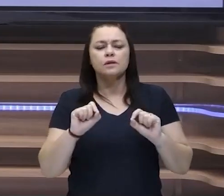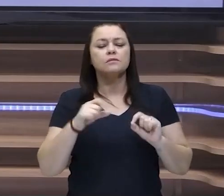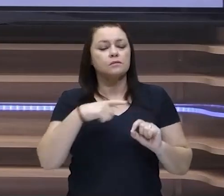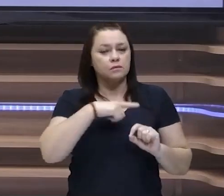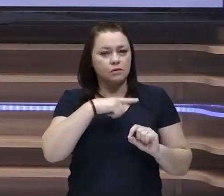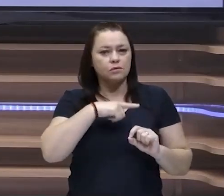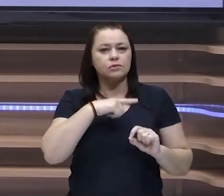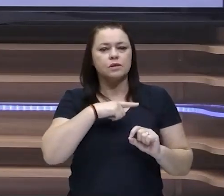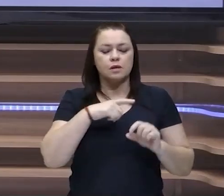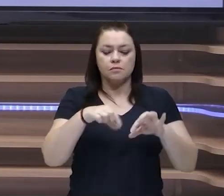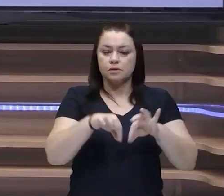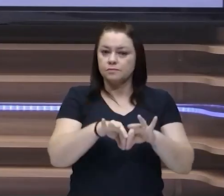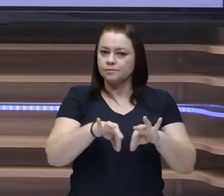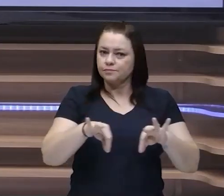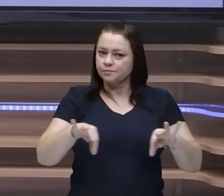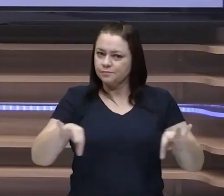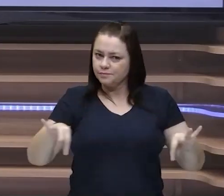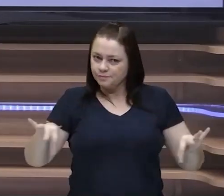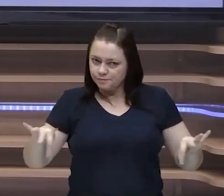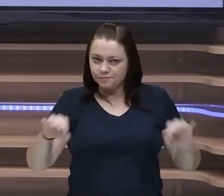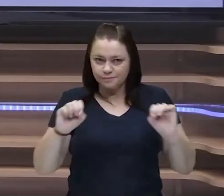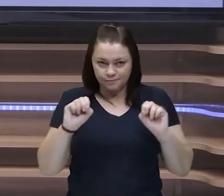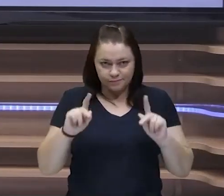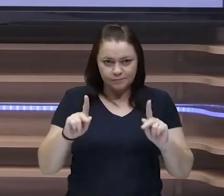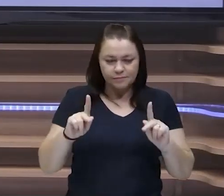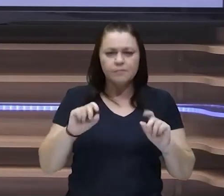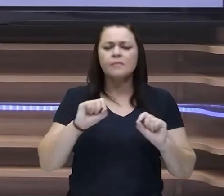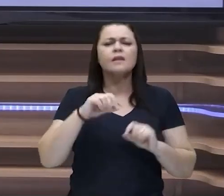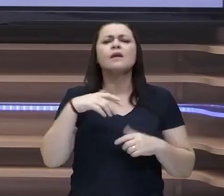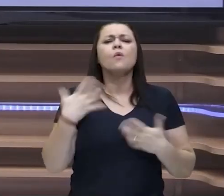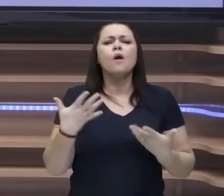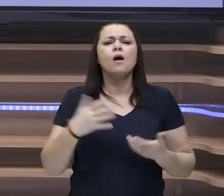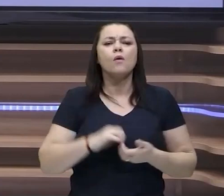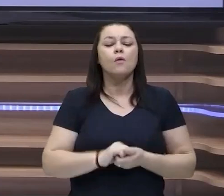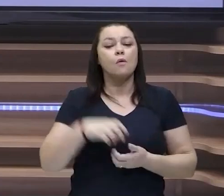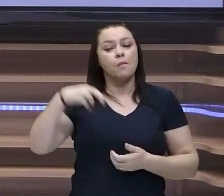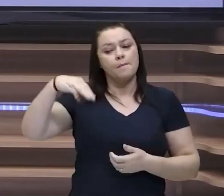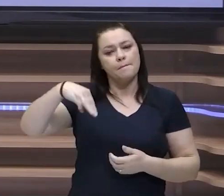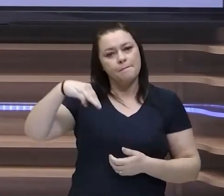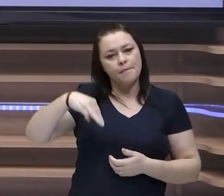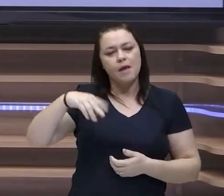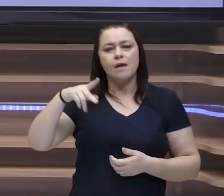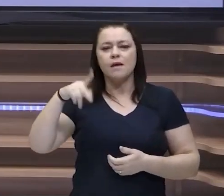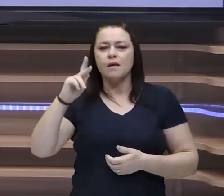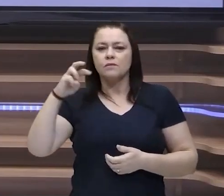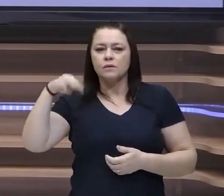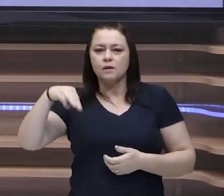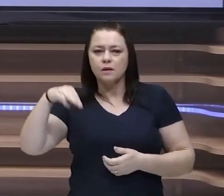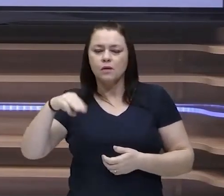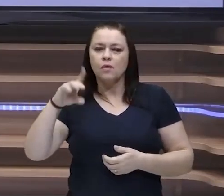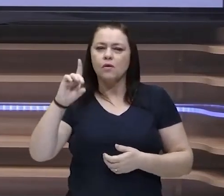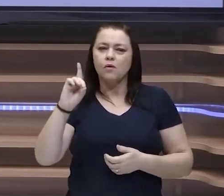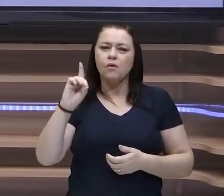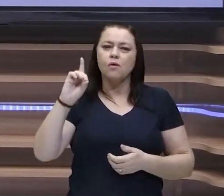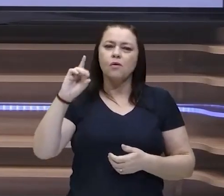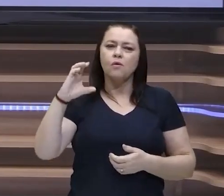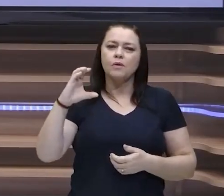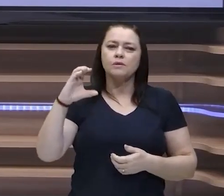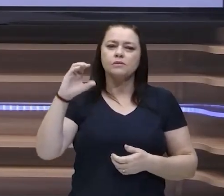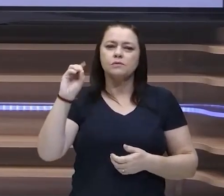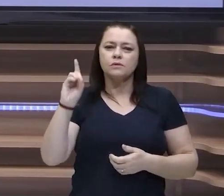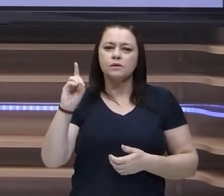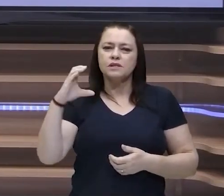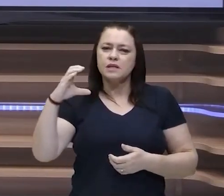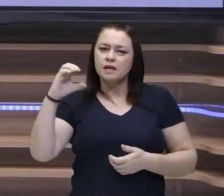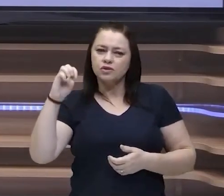unidades de comprimento, tá certo? Quem são elas, professor? Metro, quilômetro, decímetro, centímetro. Nós